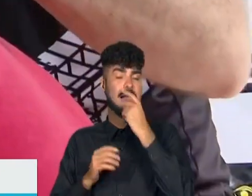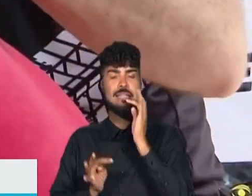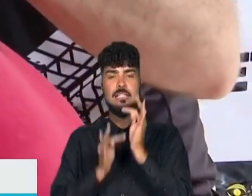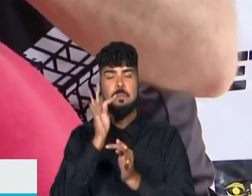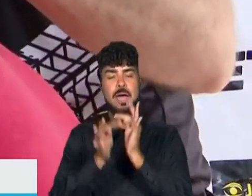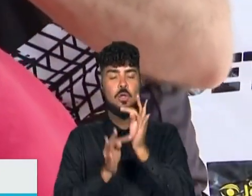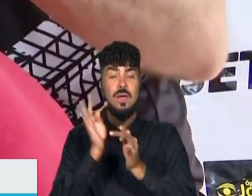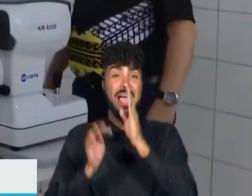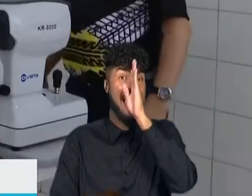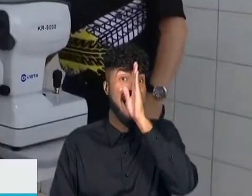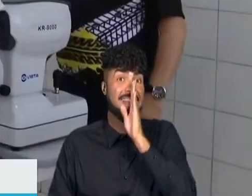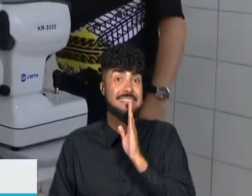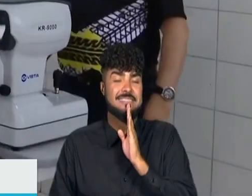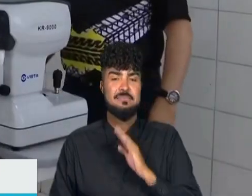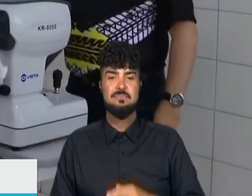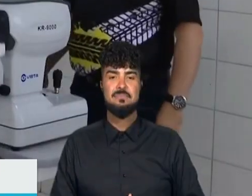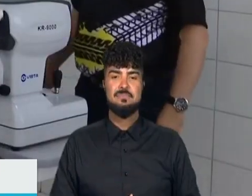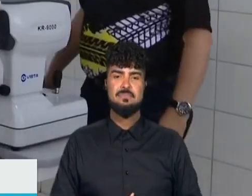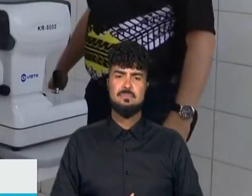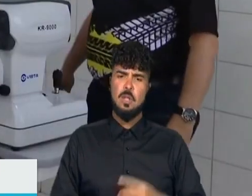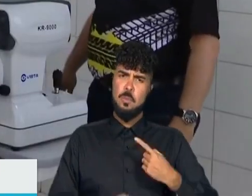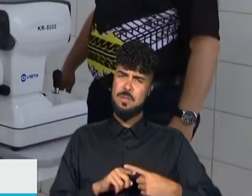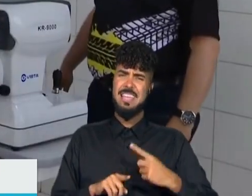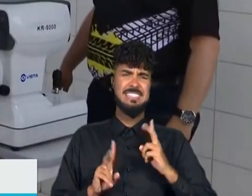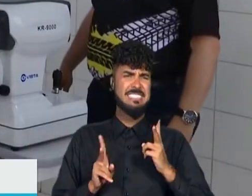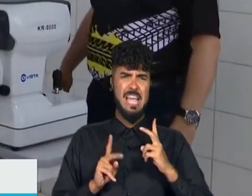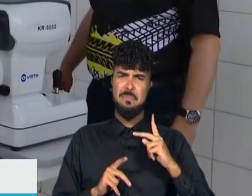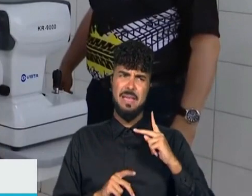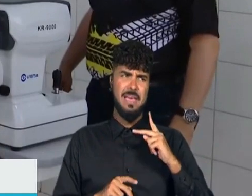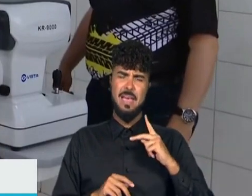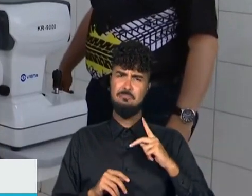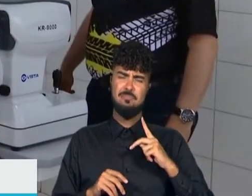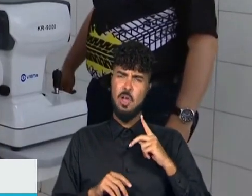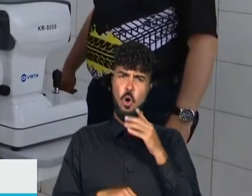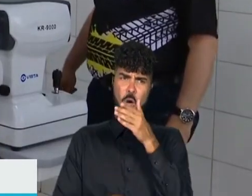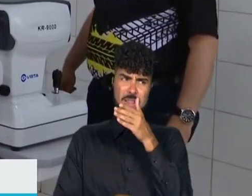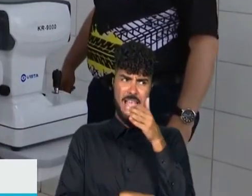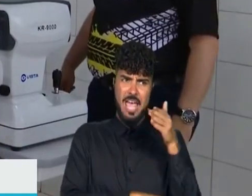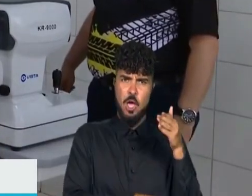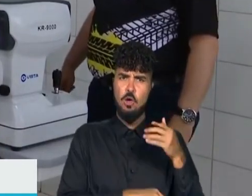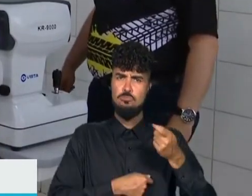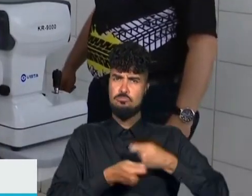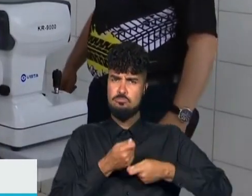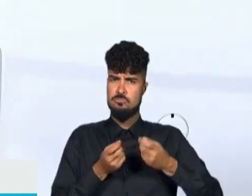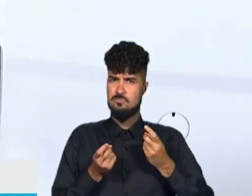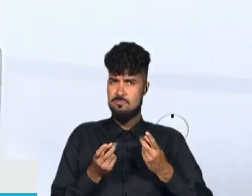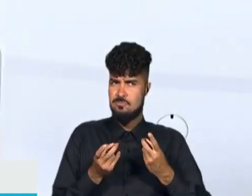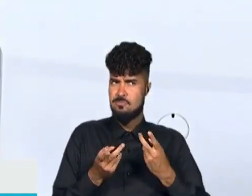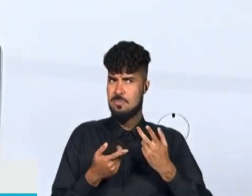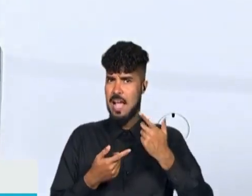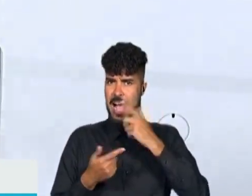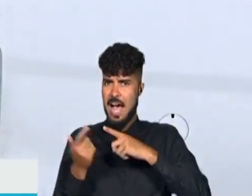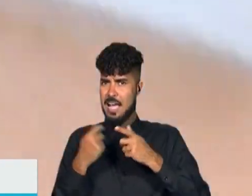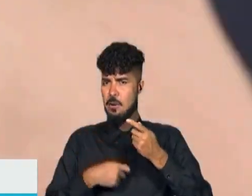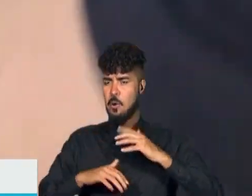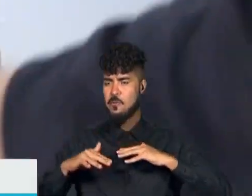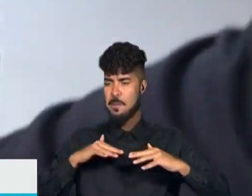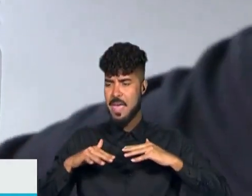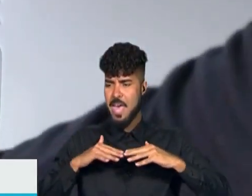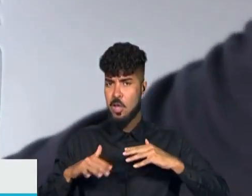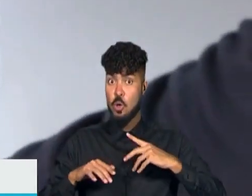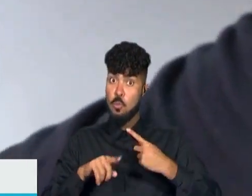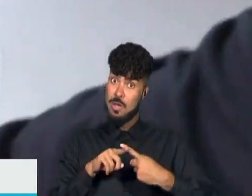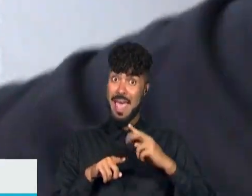movimenta muito a economia, né? Por onde passa a rede hoteleira toda fica prestigiada. E esse pouquinho que a gente está